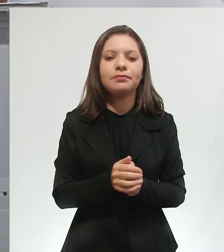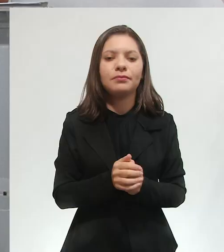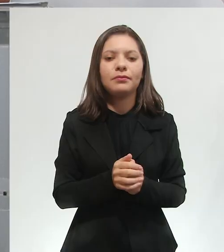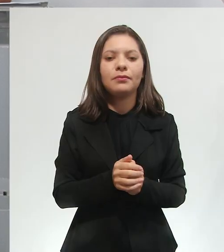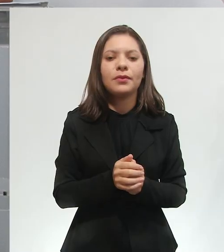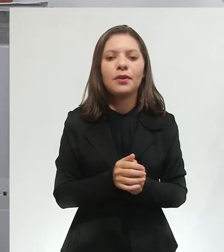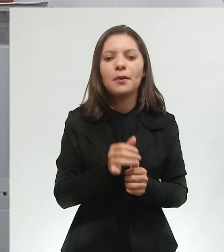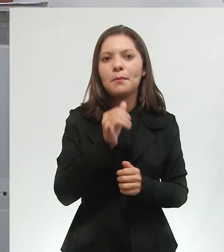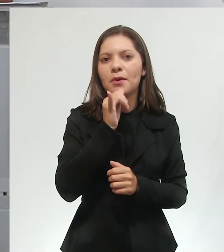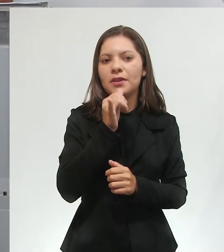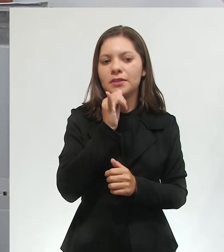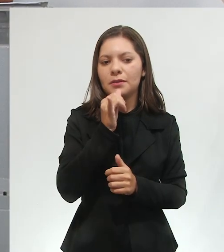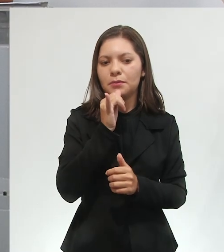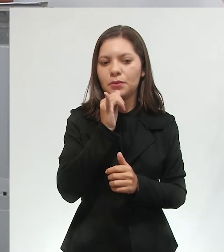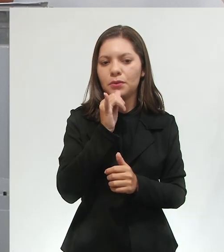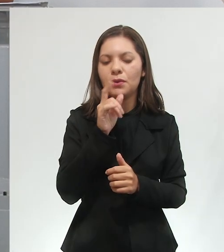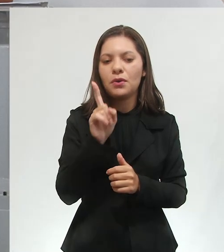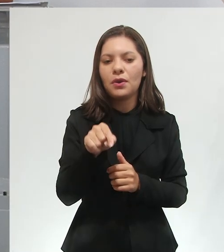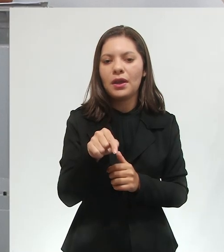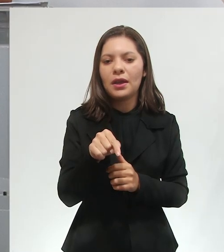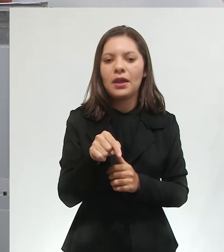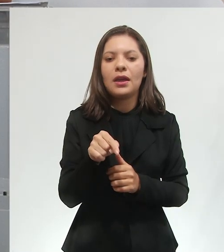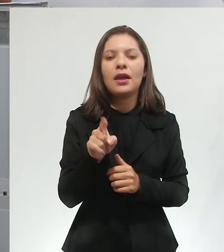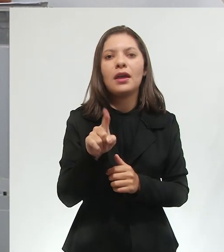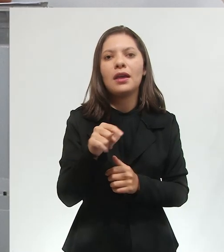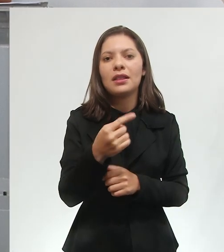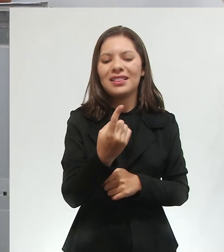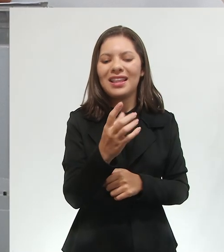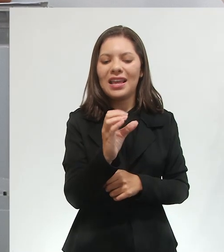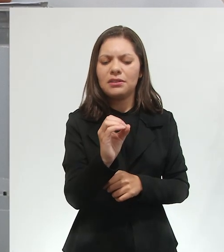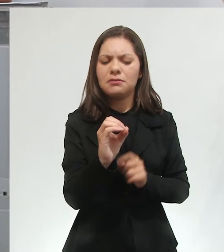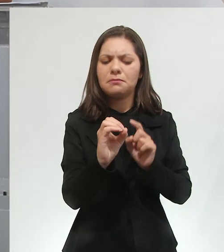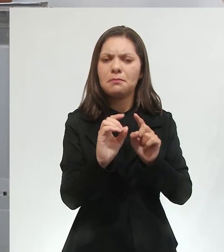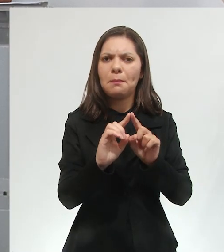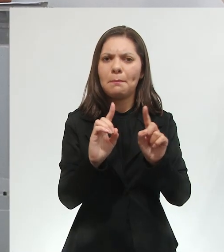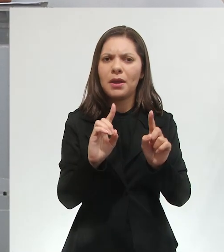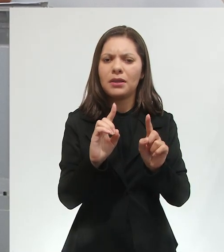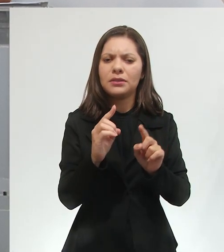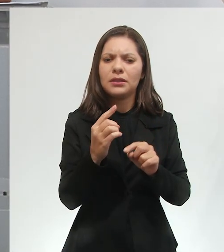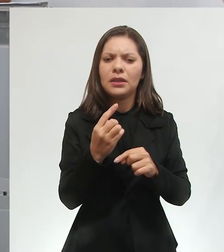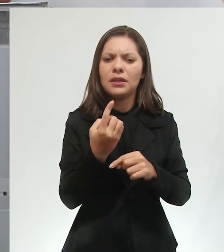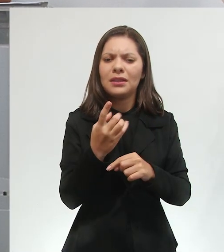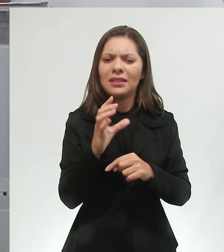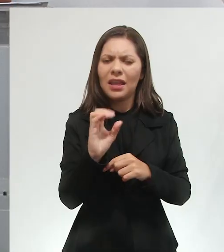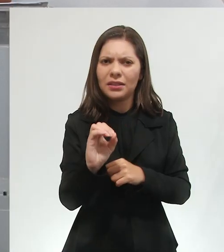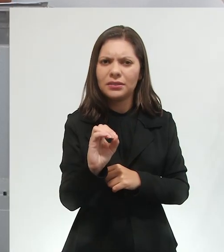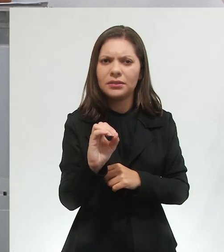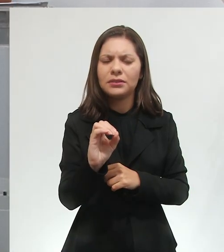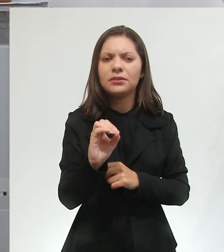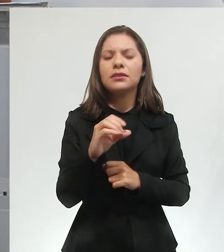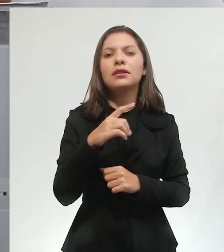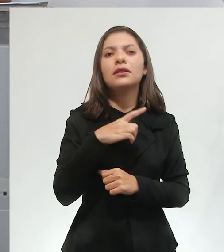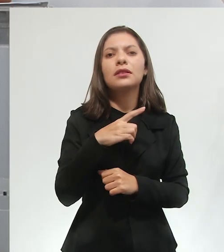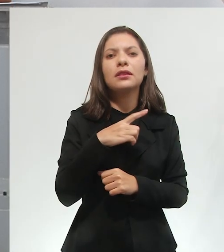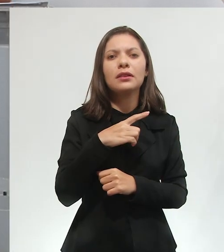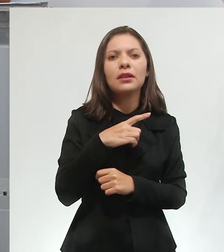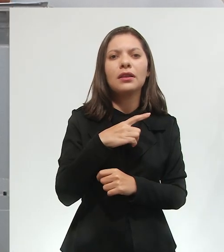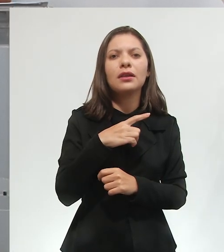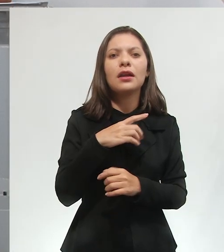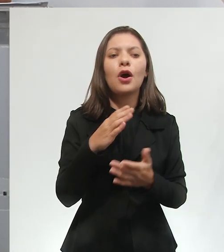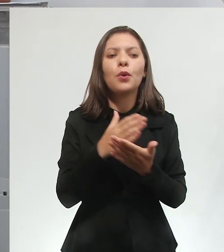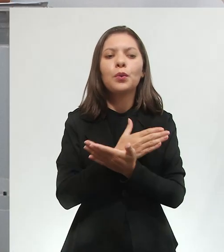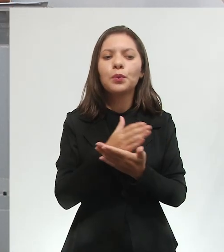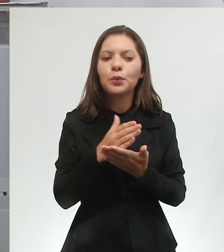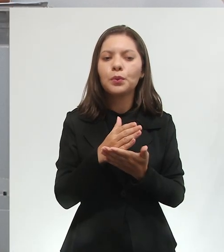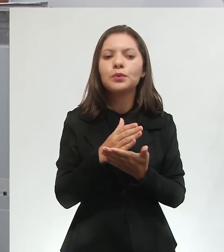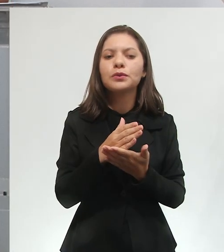Nós agrupamos as coisas de 10 em 10. Existem alguns dois princípios